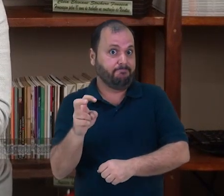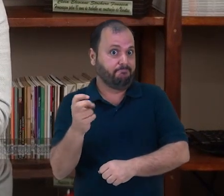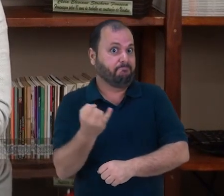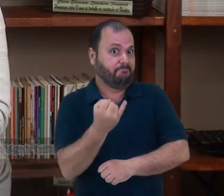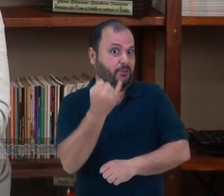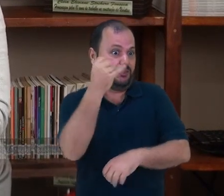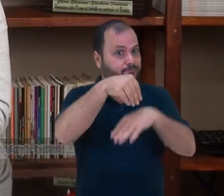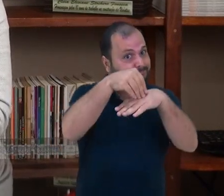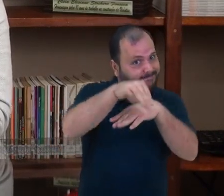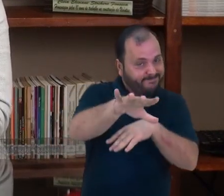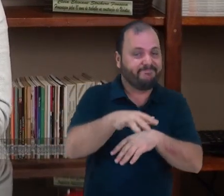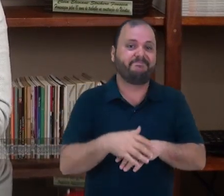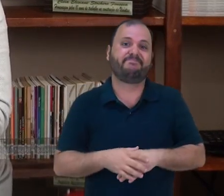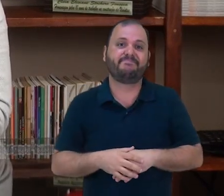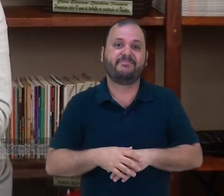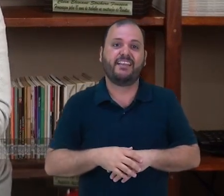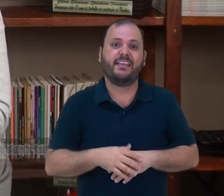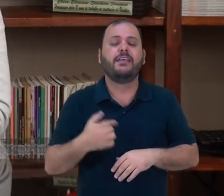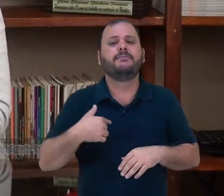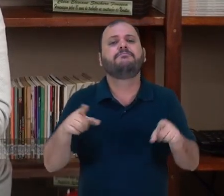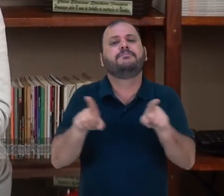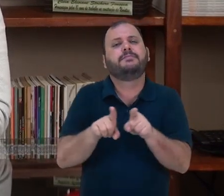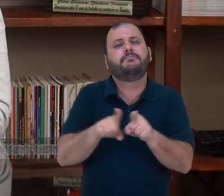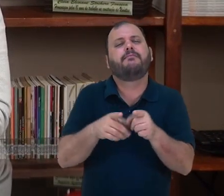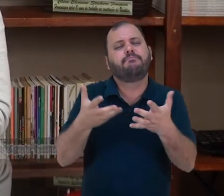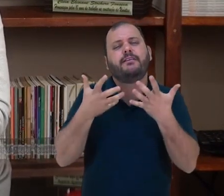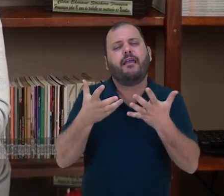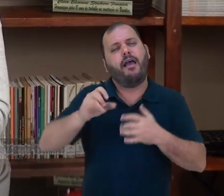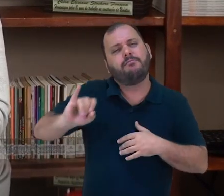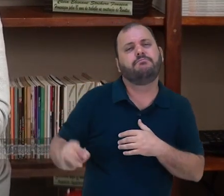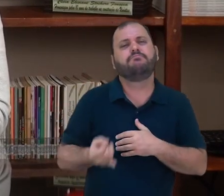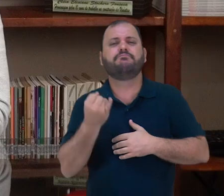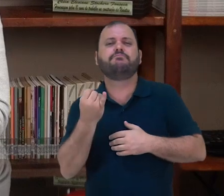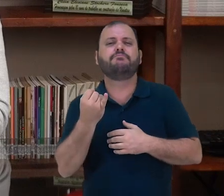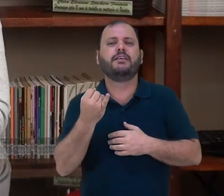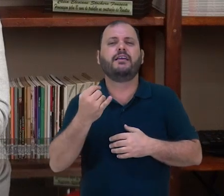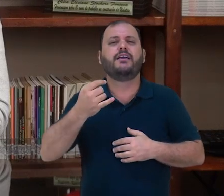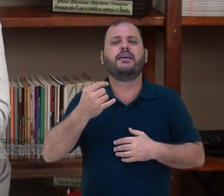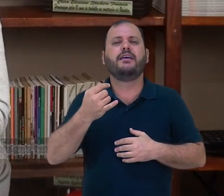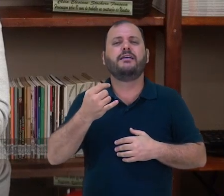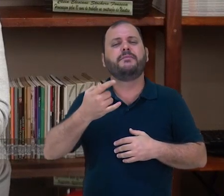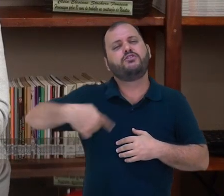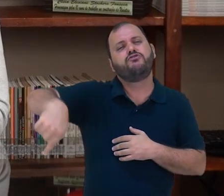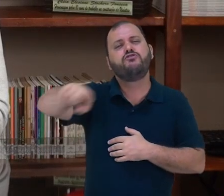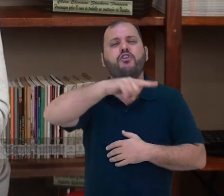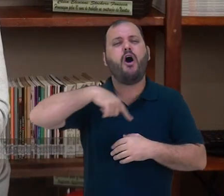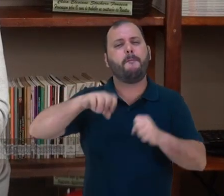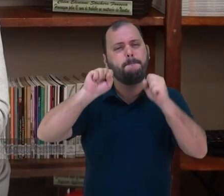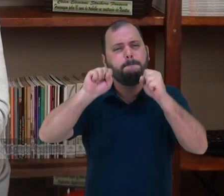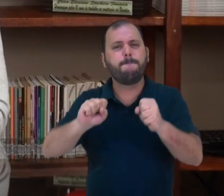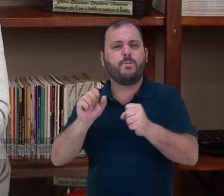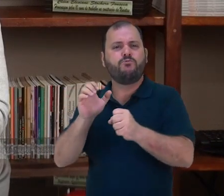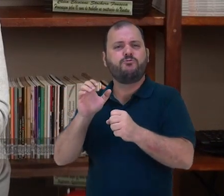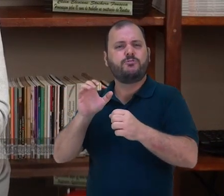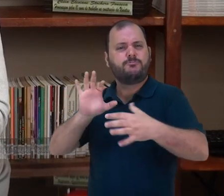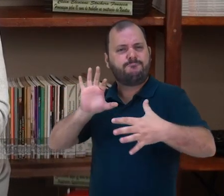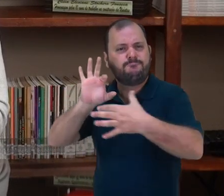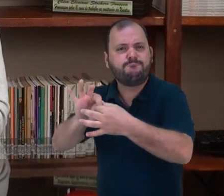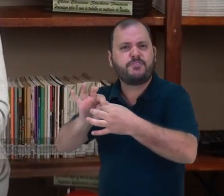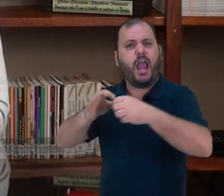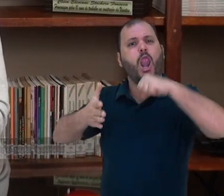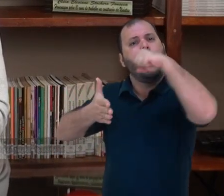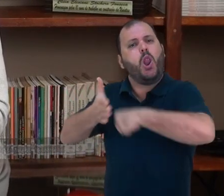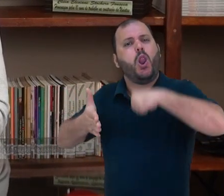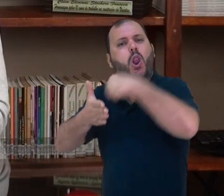Mais ainda, que nós possamos lutar pelo direito desse